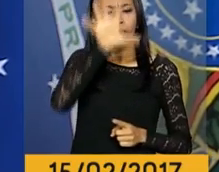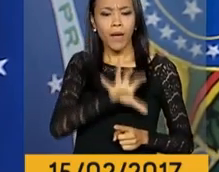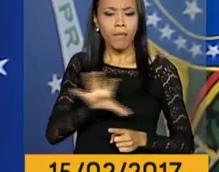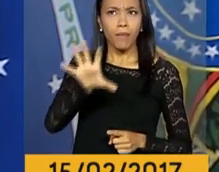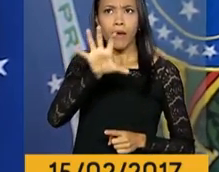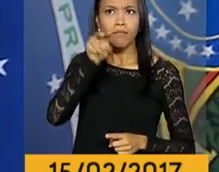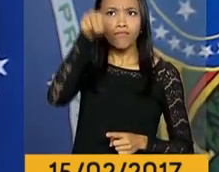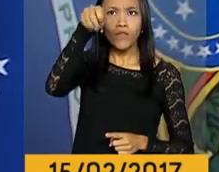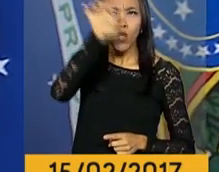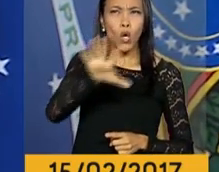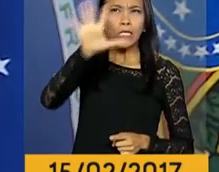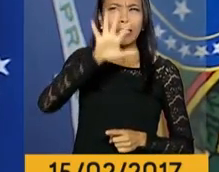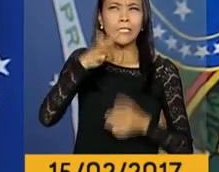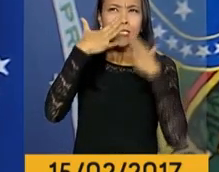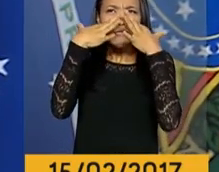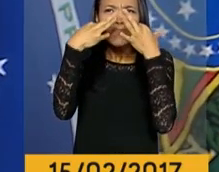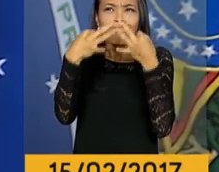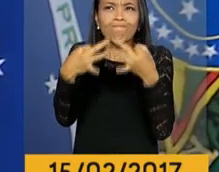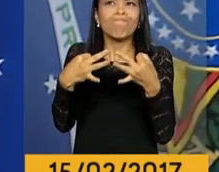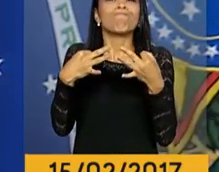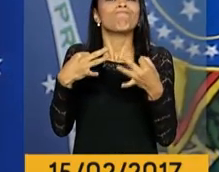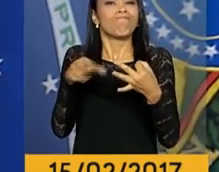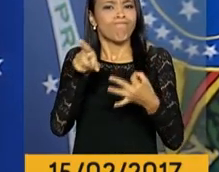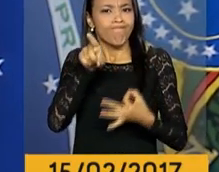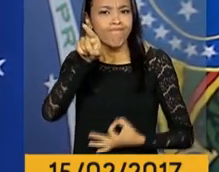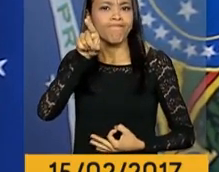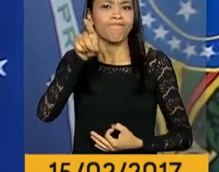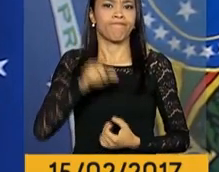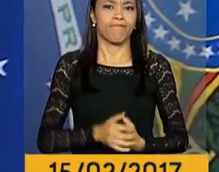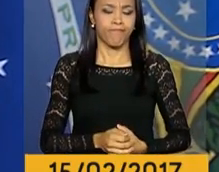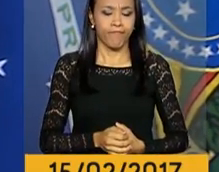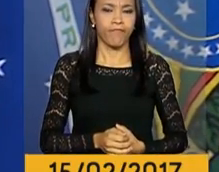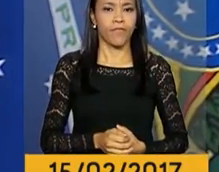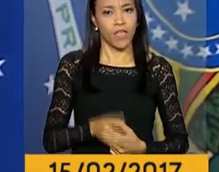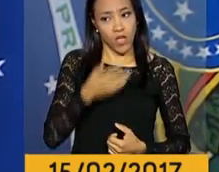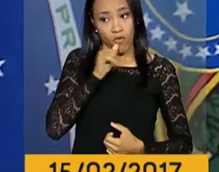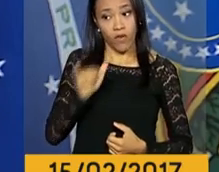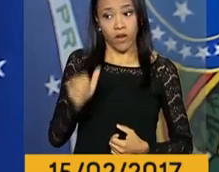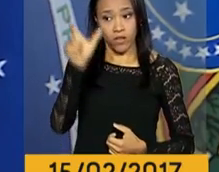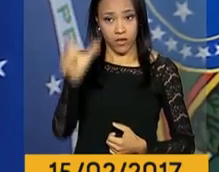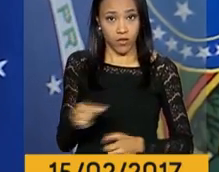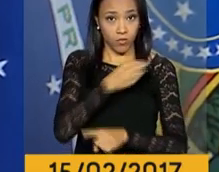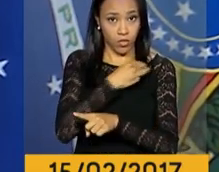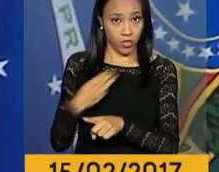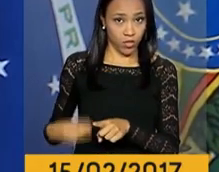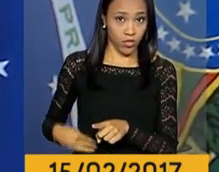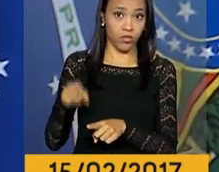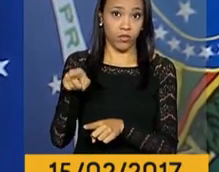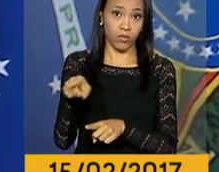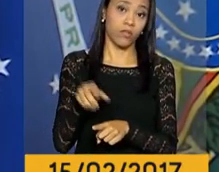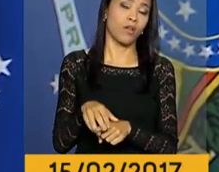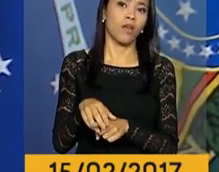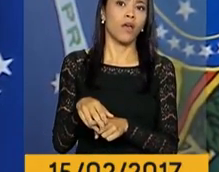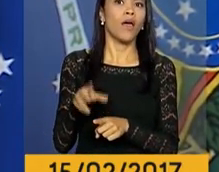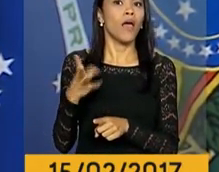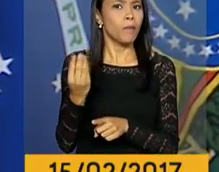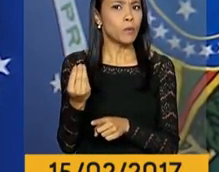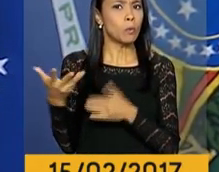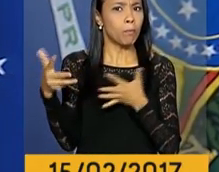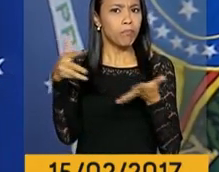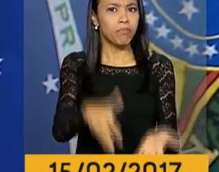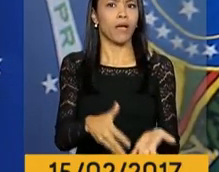Nordeste. E o Nordeste, ministro Beltrão, é muito, é muito participante.